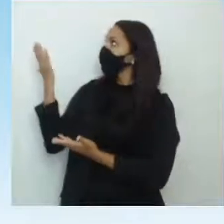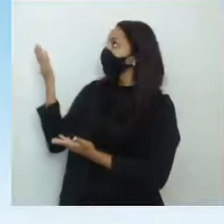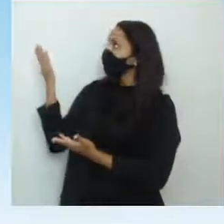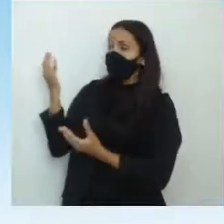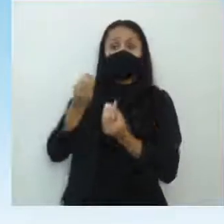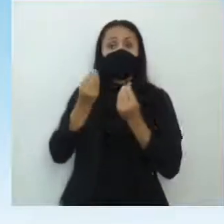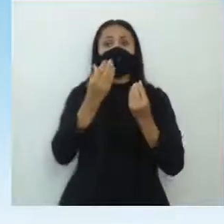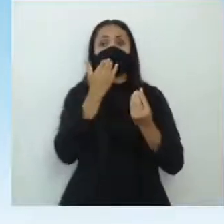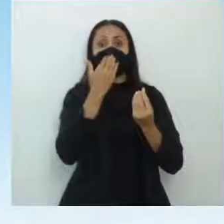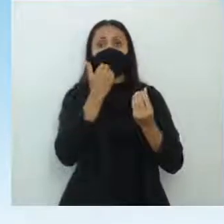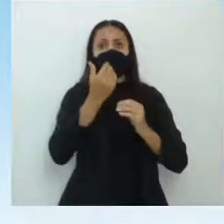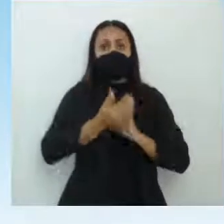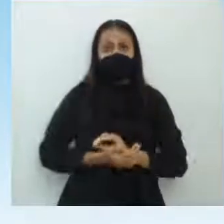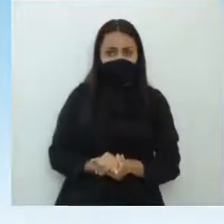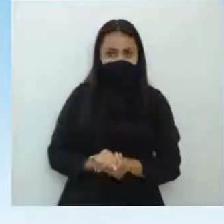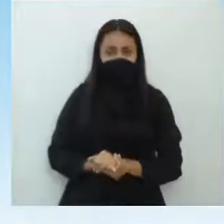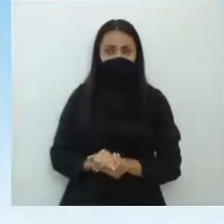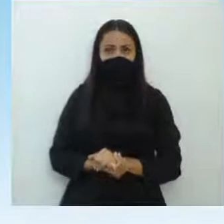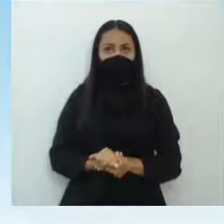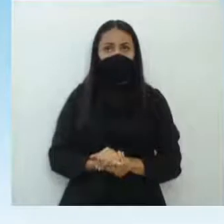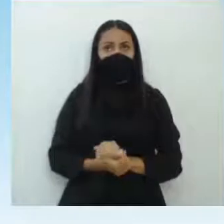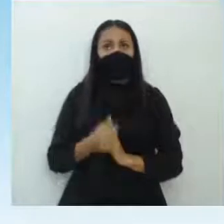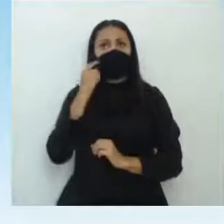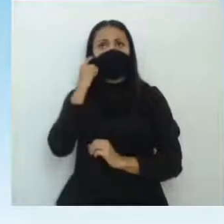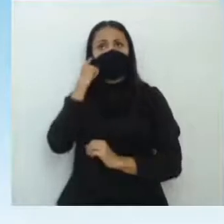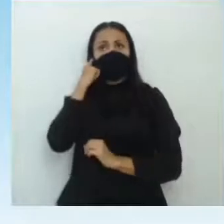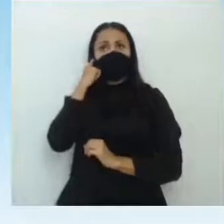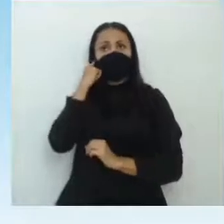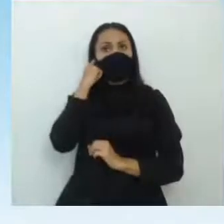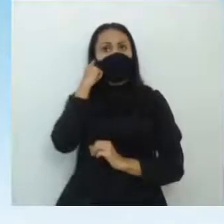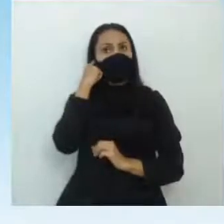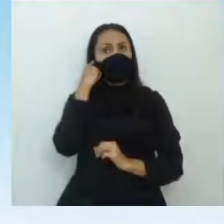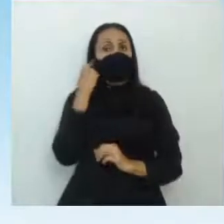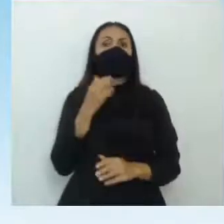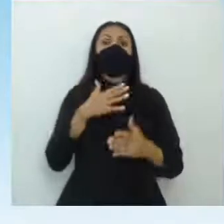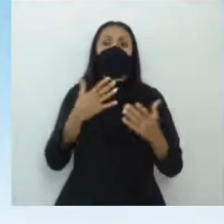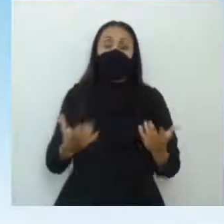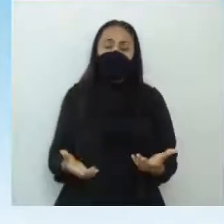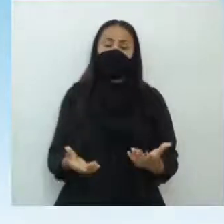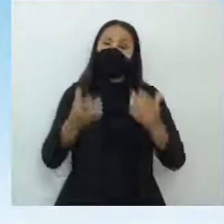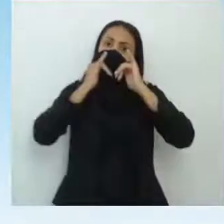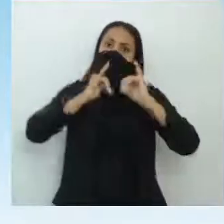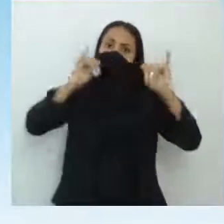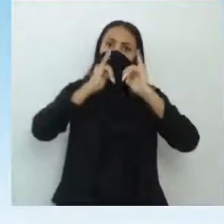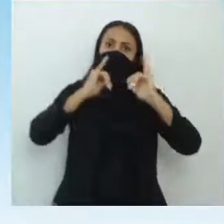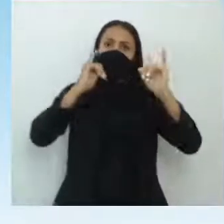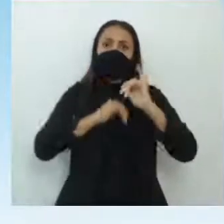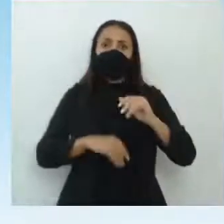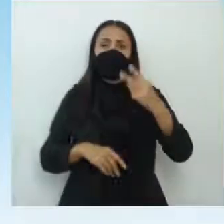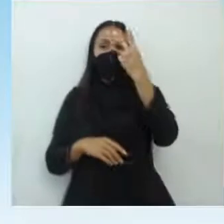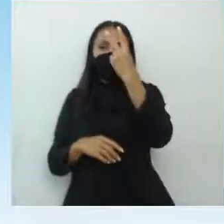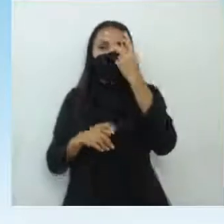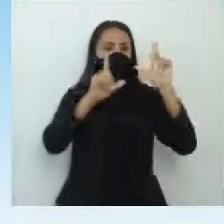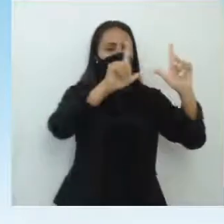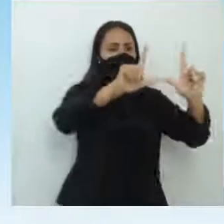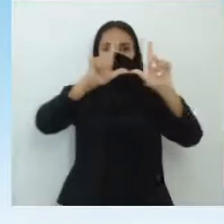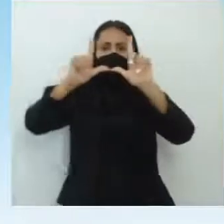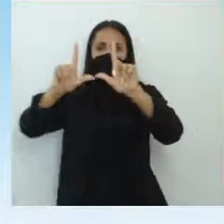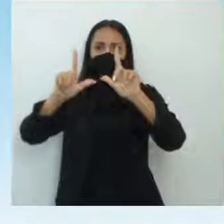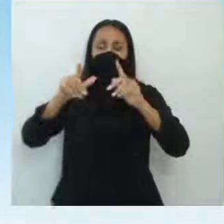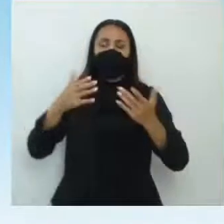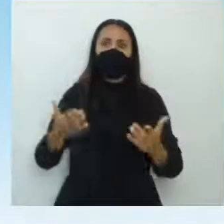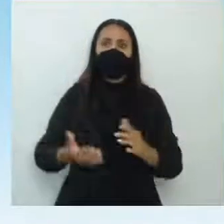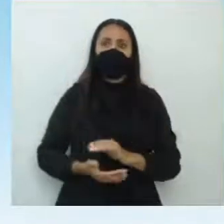alimento. Bom, reunindo aí as informações que estão contidas nessas duas chaves, infere-se